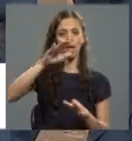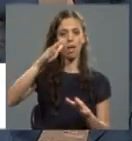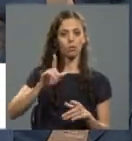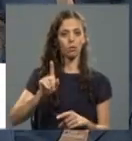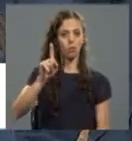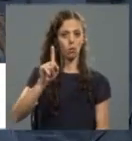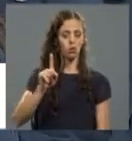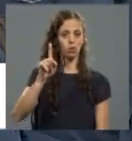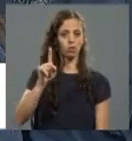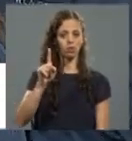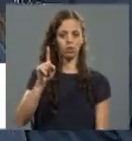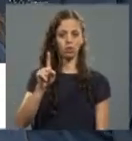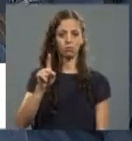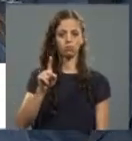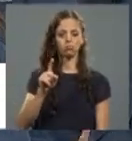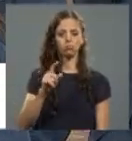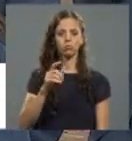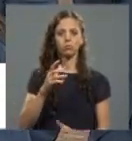norte, que é